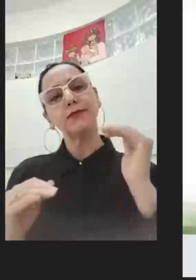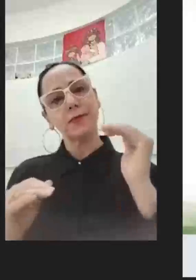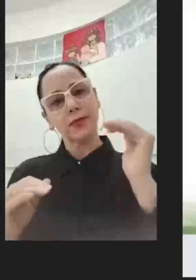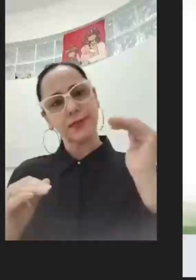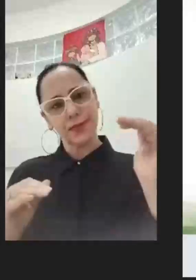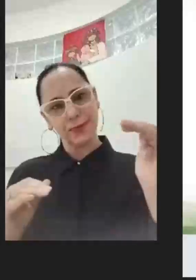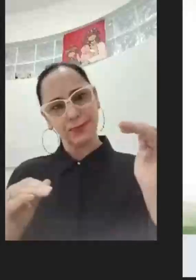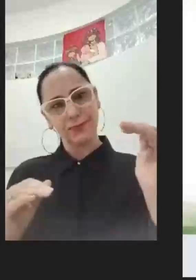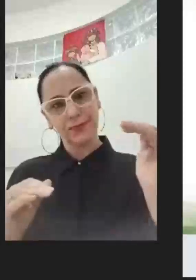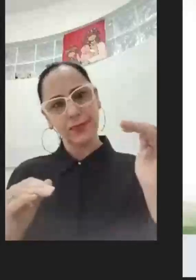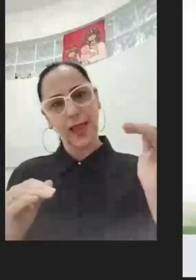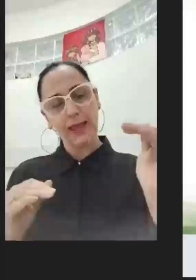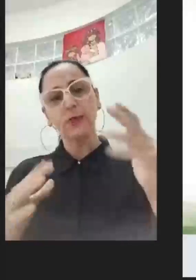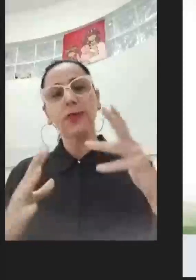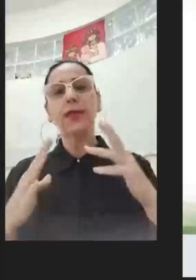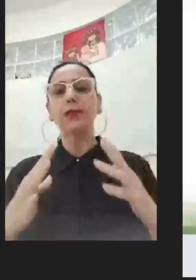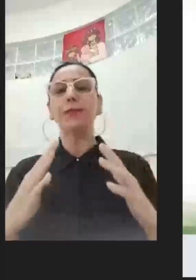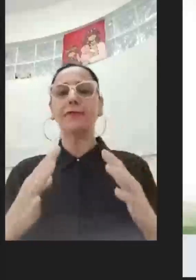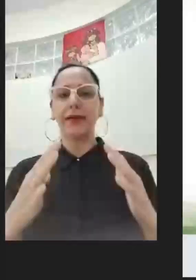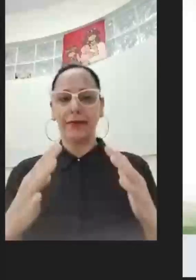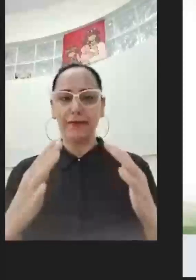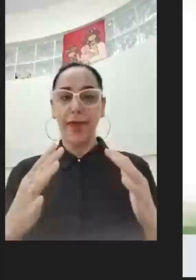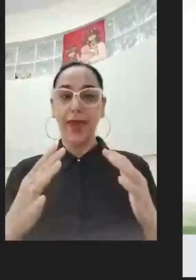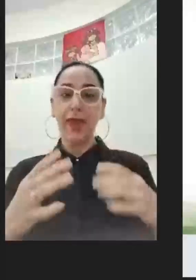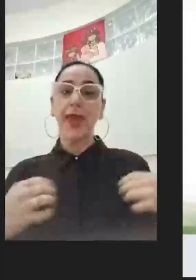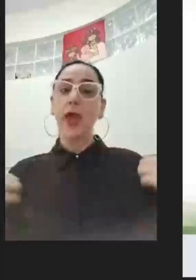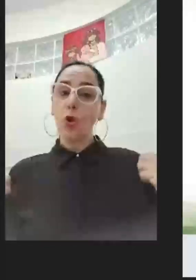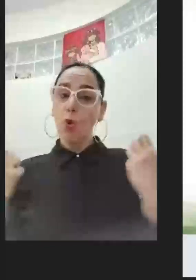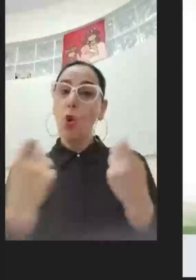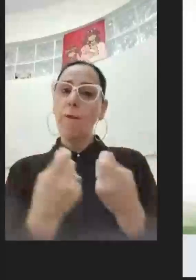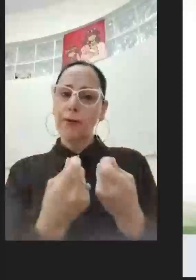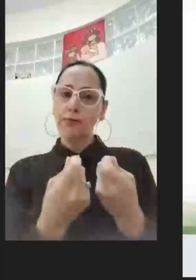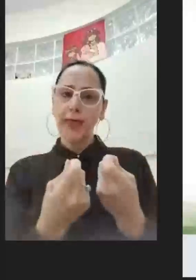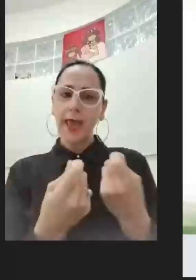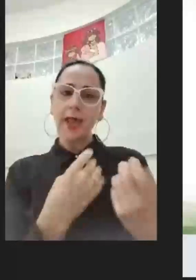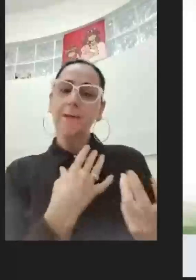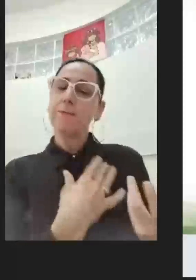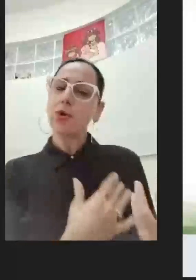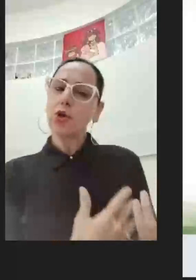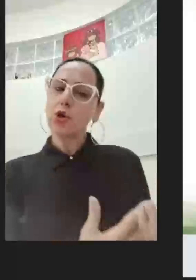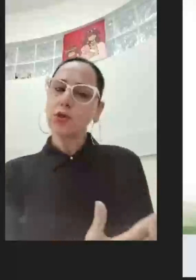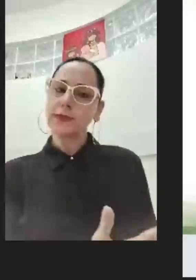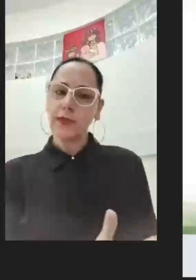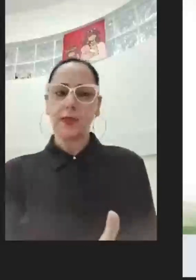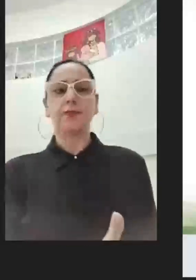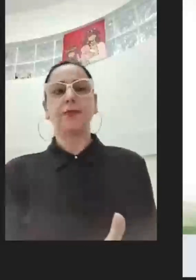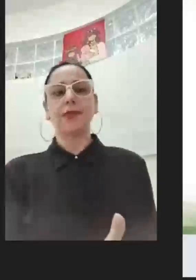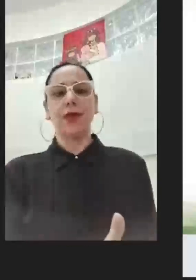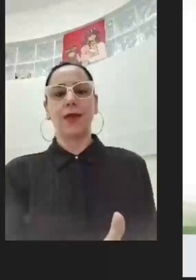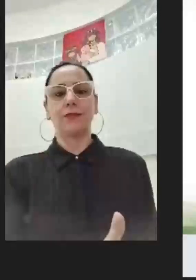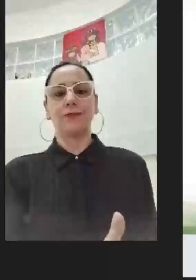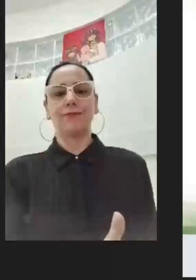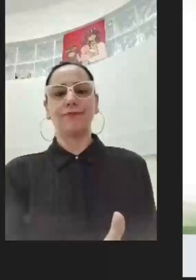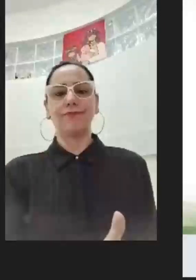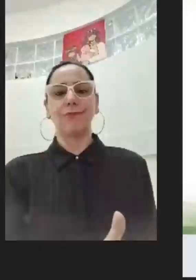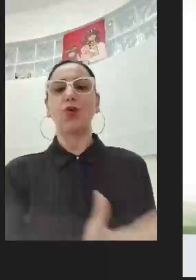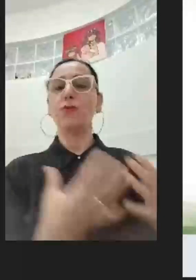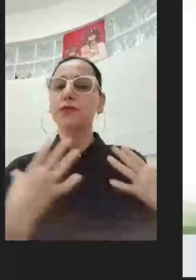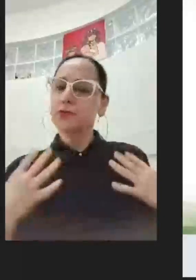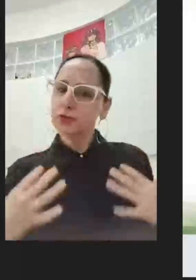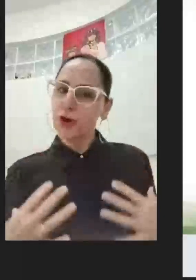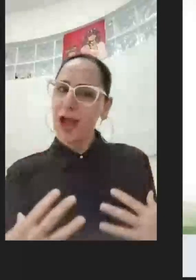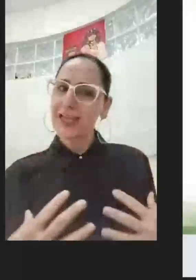Tudo nessa vibração, tá? Enquanto ela tomava café, o roupão dela molhou de leite